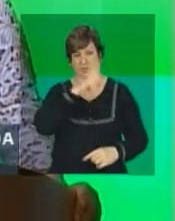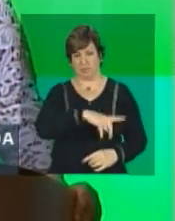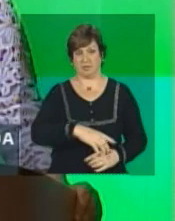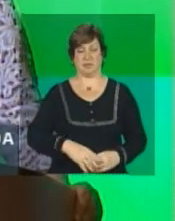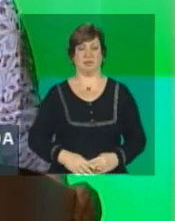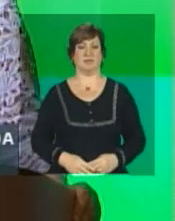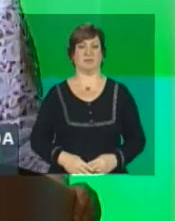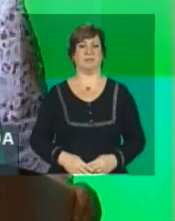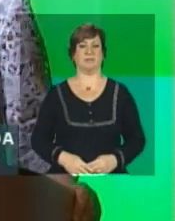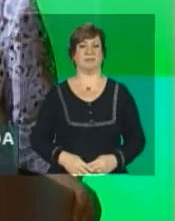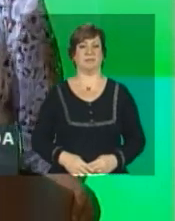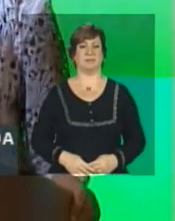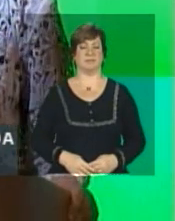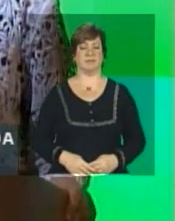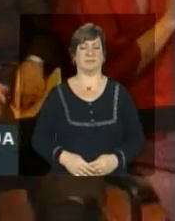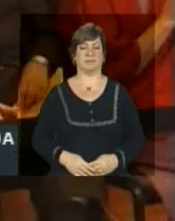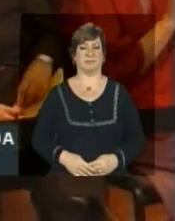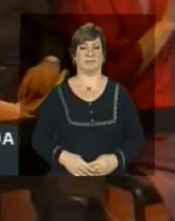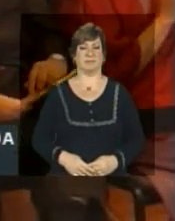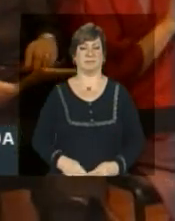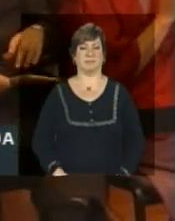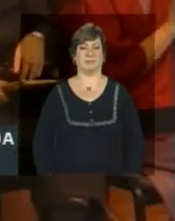dificuldades.